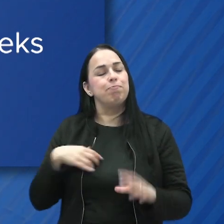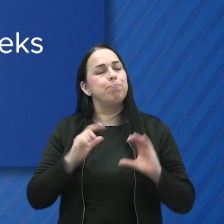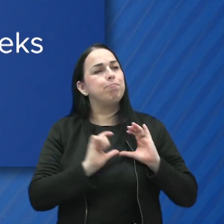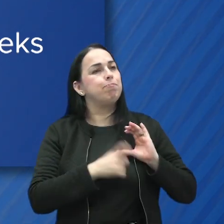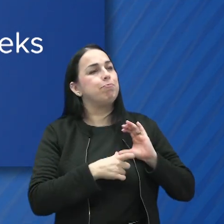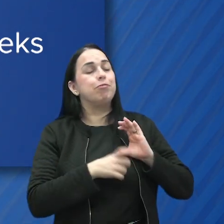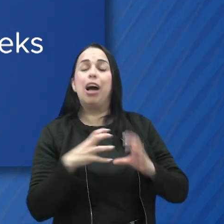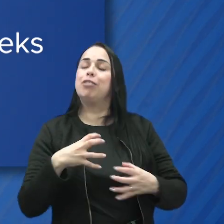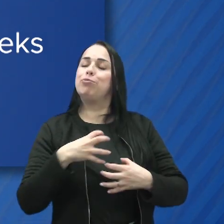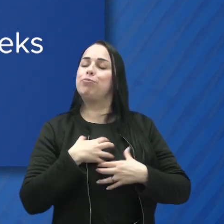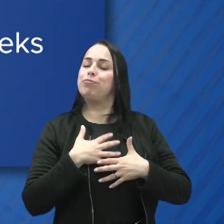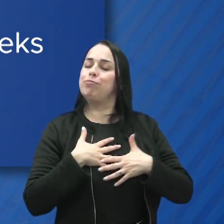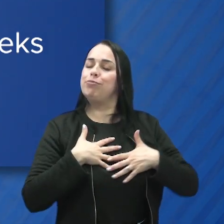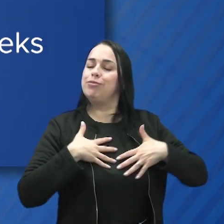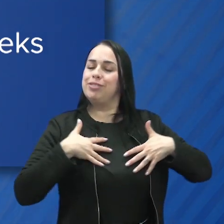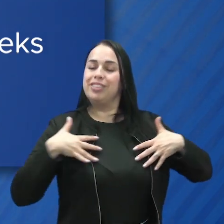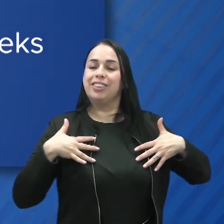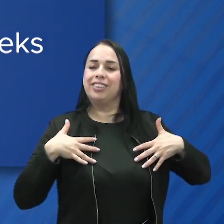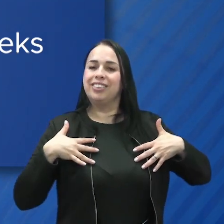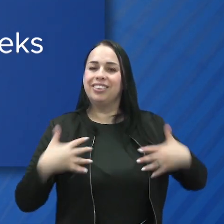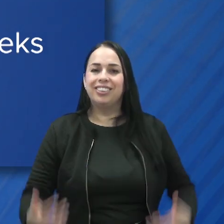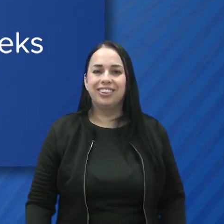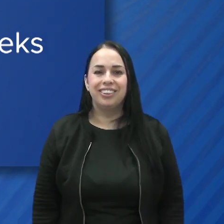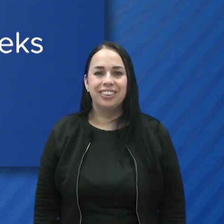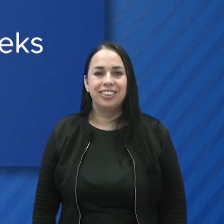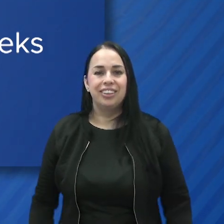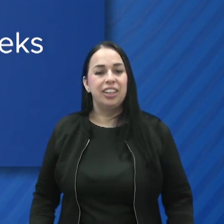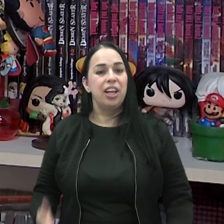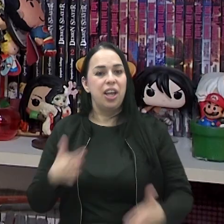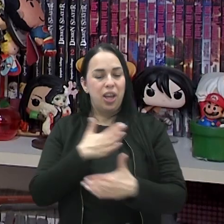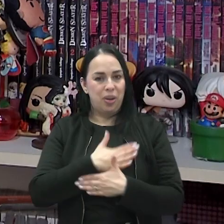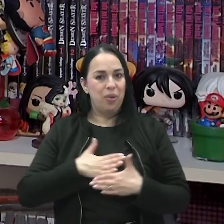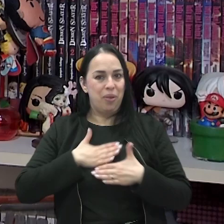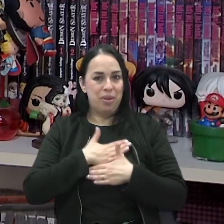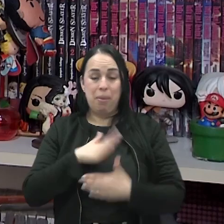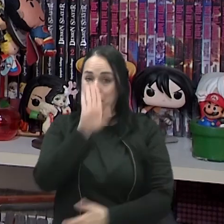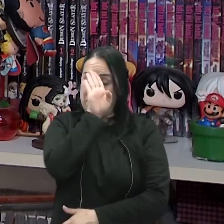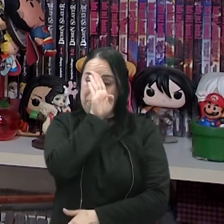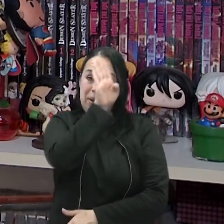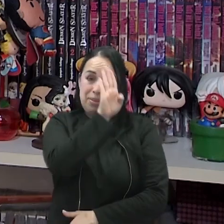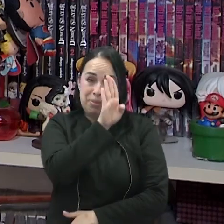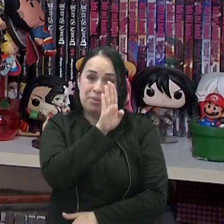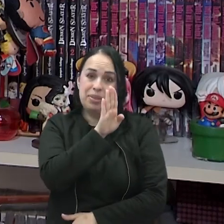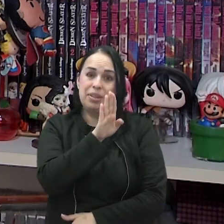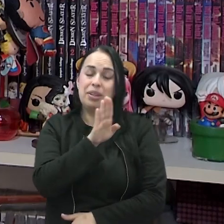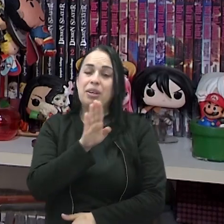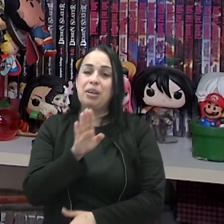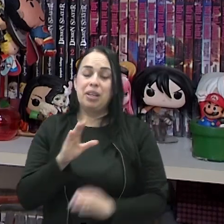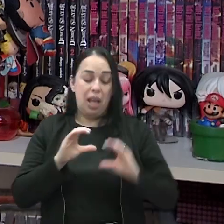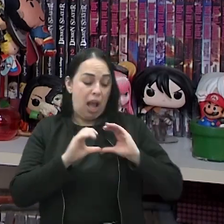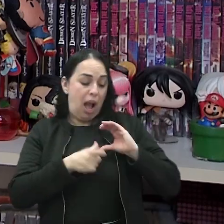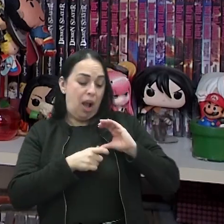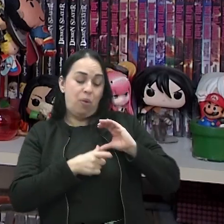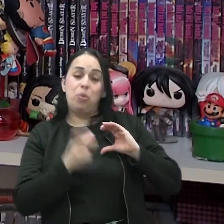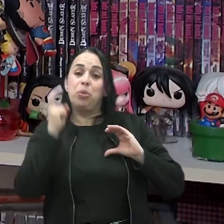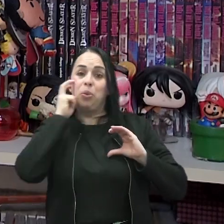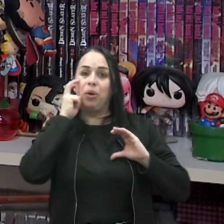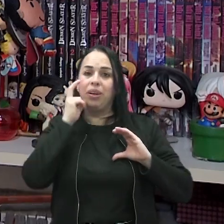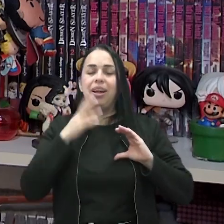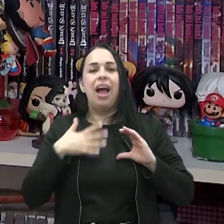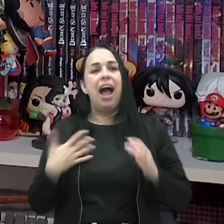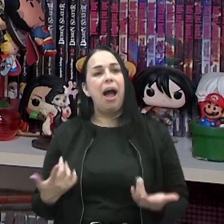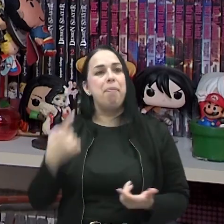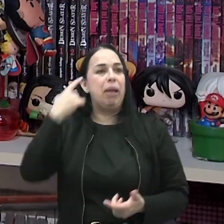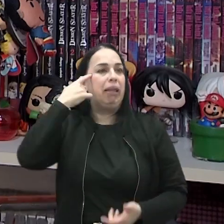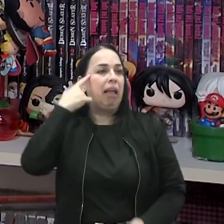57,4% dos entrevistados se orgulham de serem geeks. Eu gosto muito, principalmente pelo que ela significa. Porque às vezes a gente